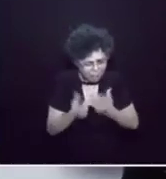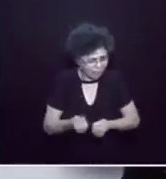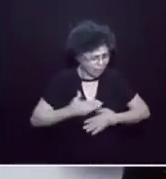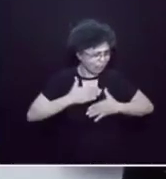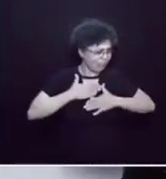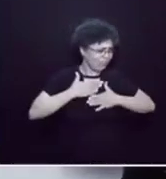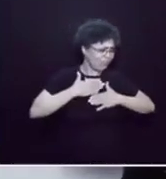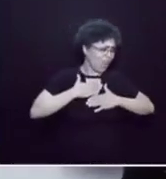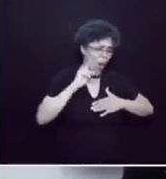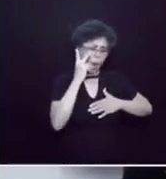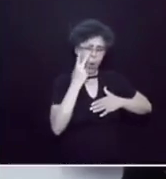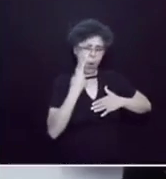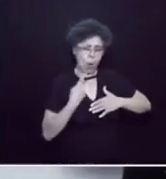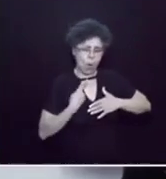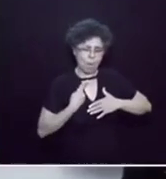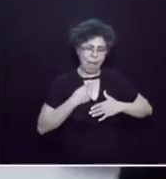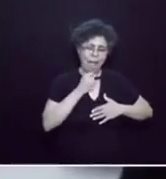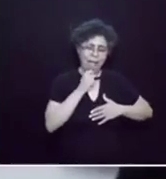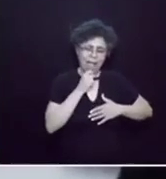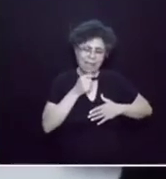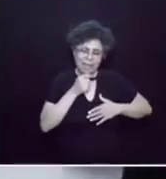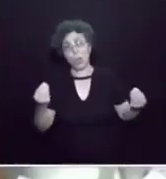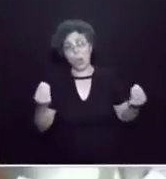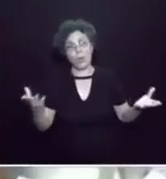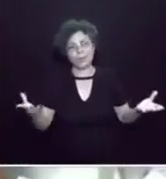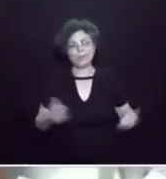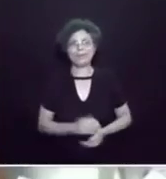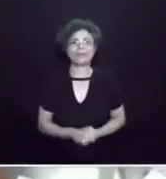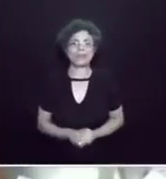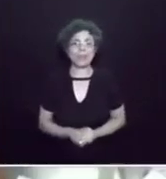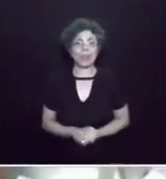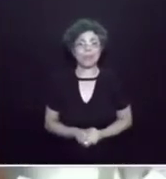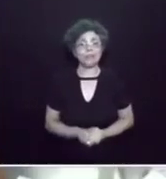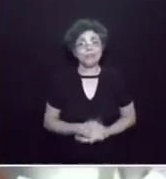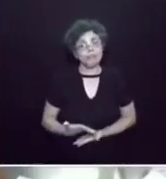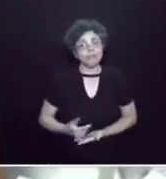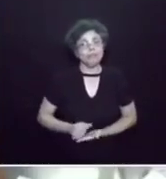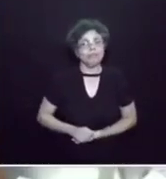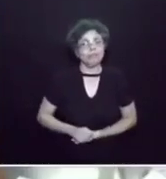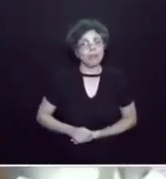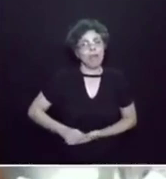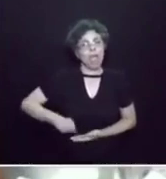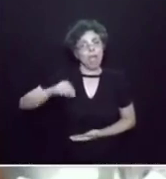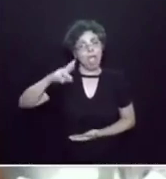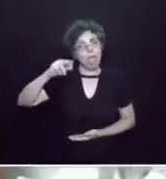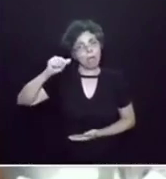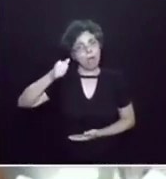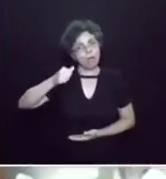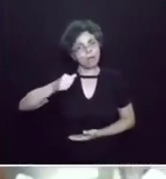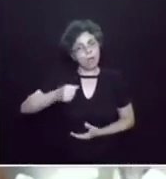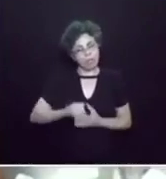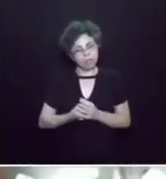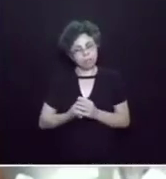aceitarmos humanos, imperfeitos e comuns. O remorso é fruto do orgulho.